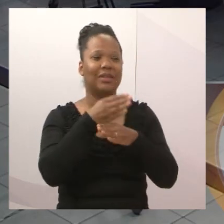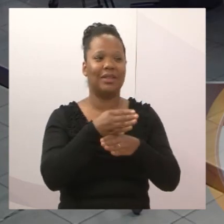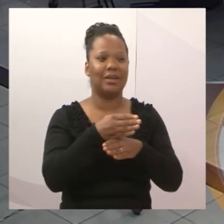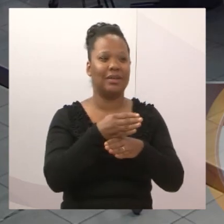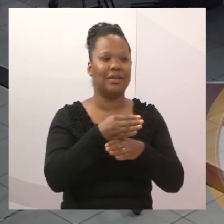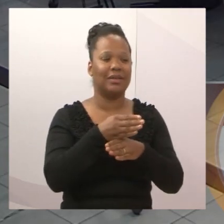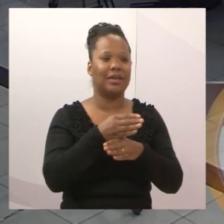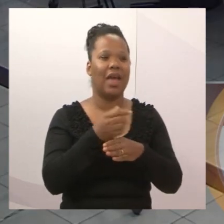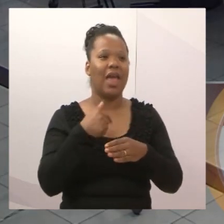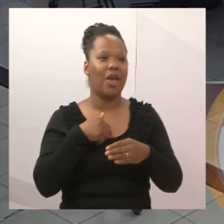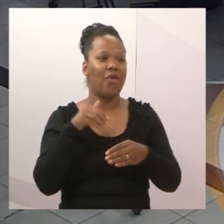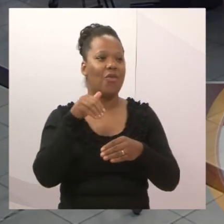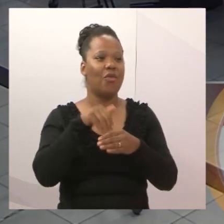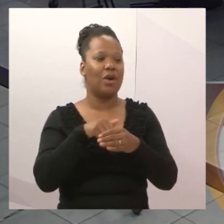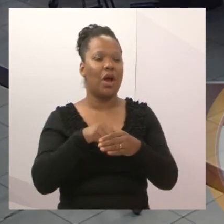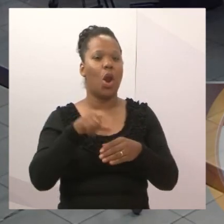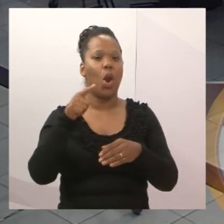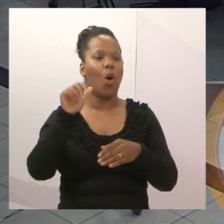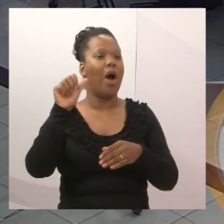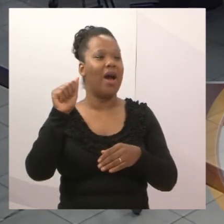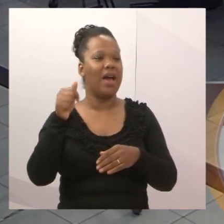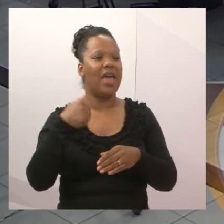assim. Então, sou favorável à LOA.